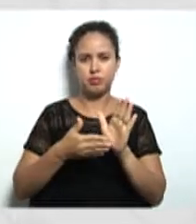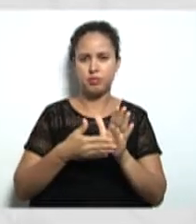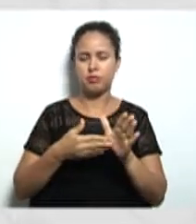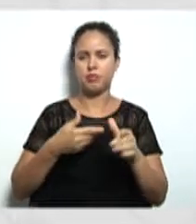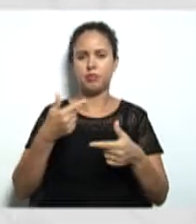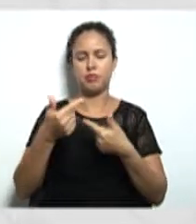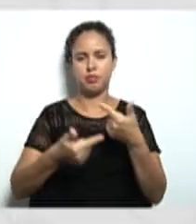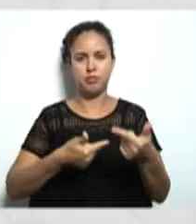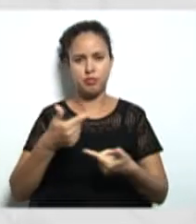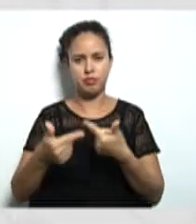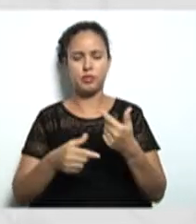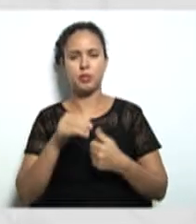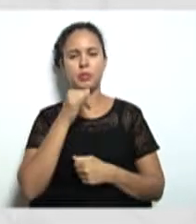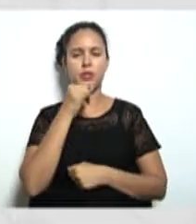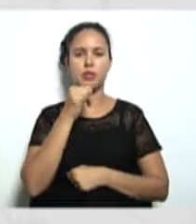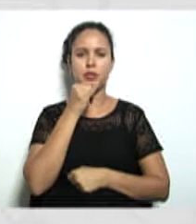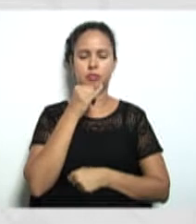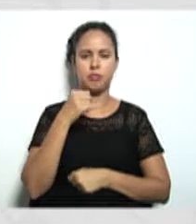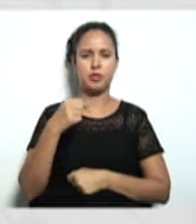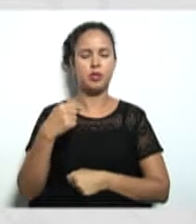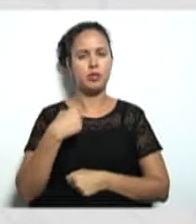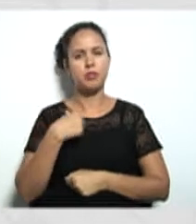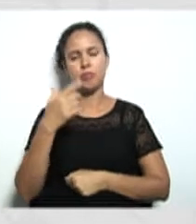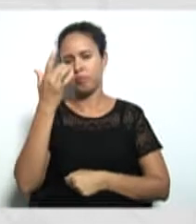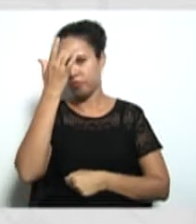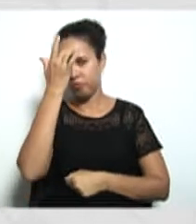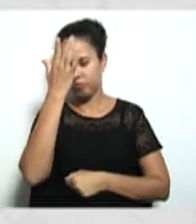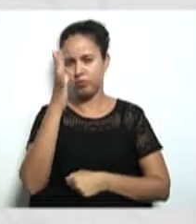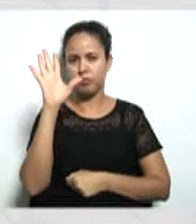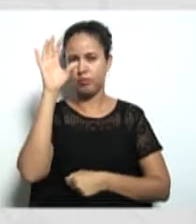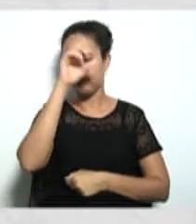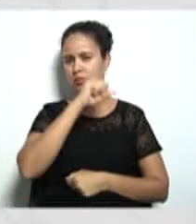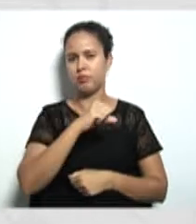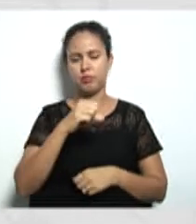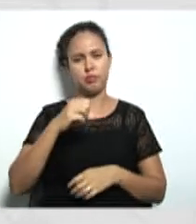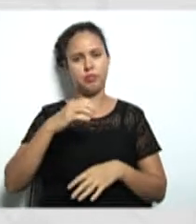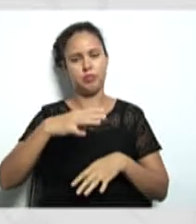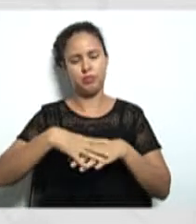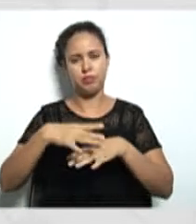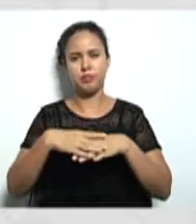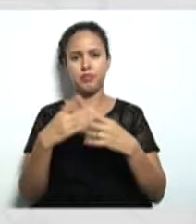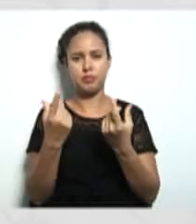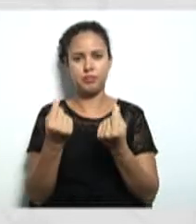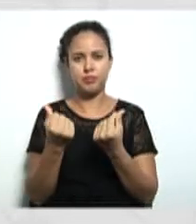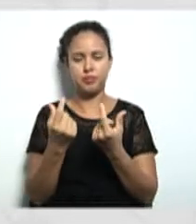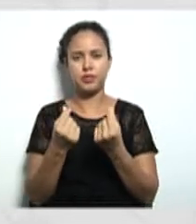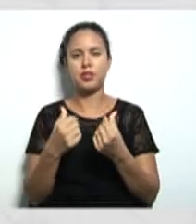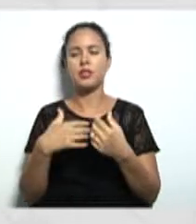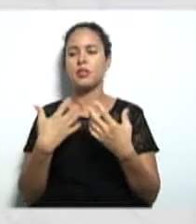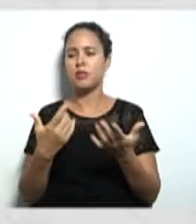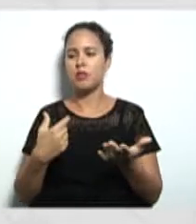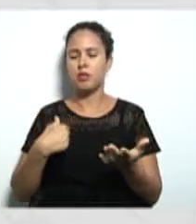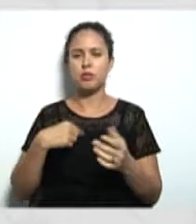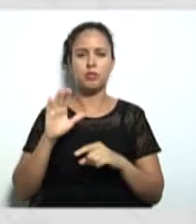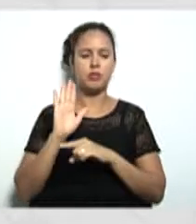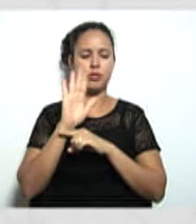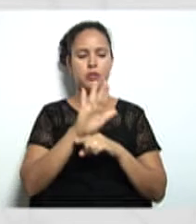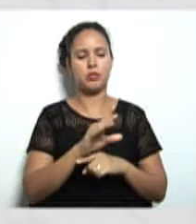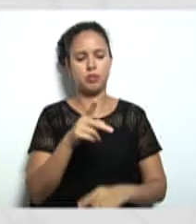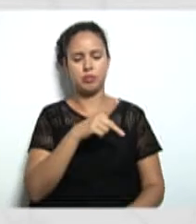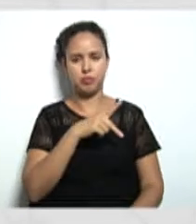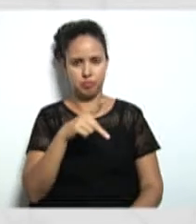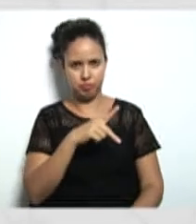seja, eu de repente tenho um pouco mais de facilidade na matemática financeira, então eu vou ajudar o meu professor